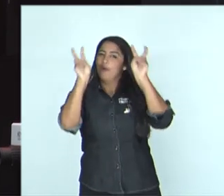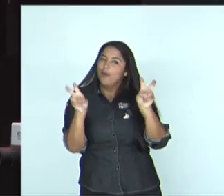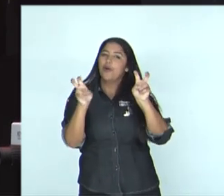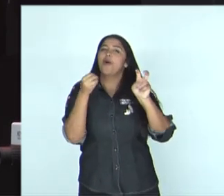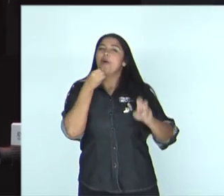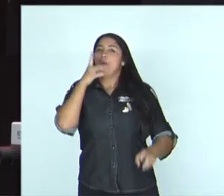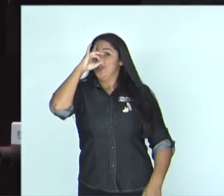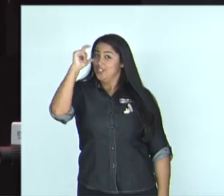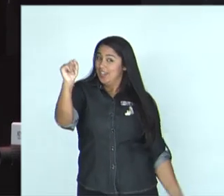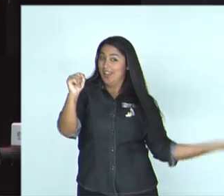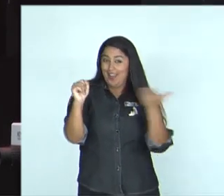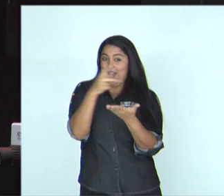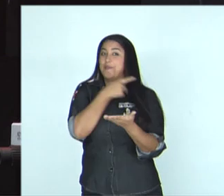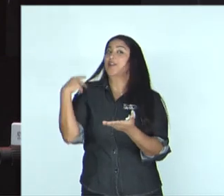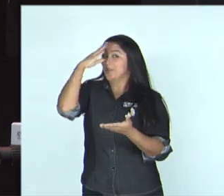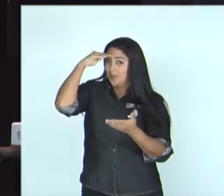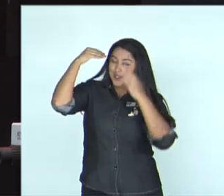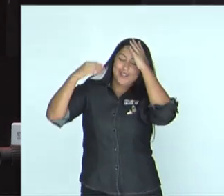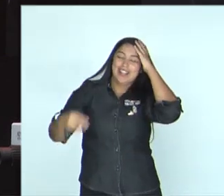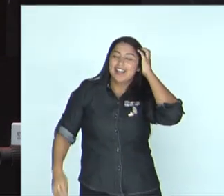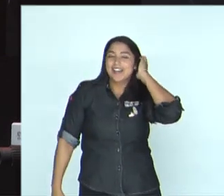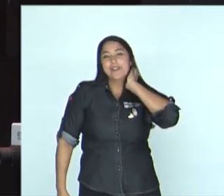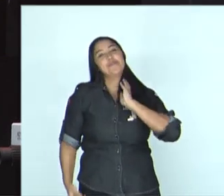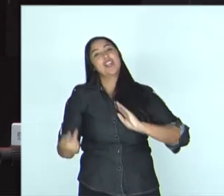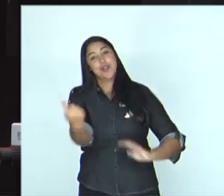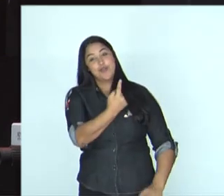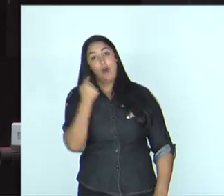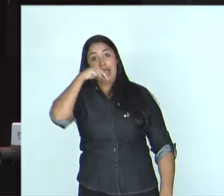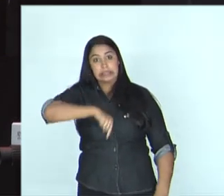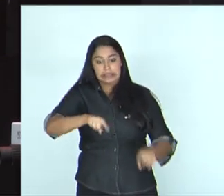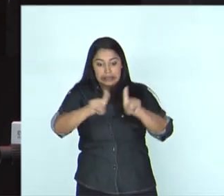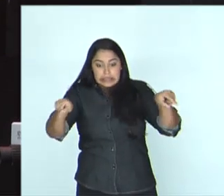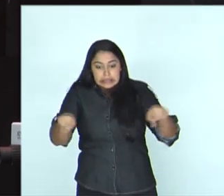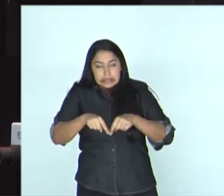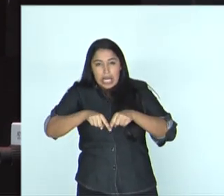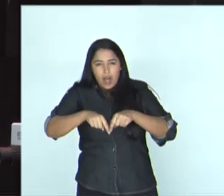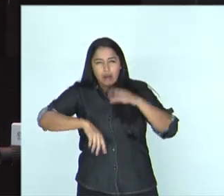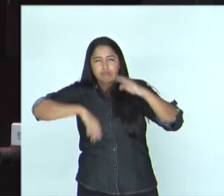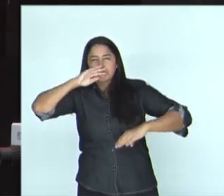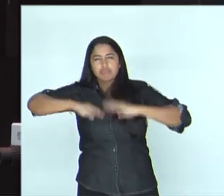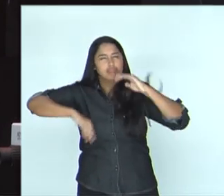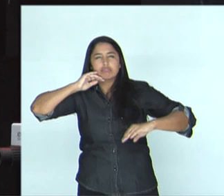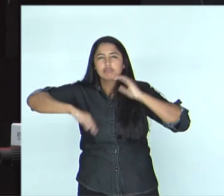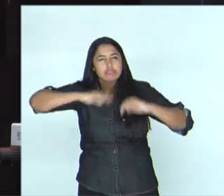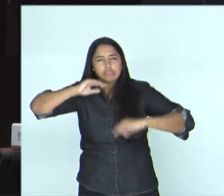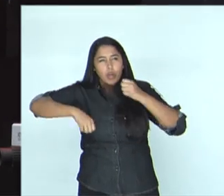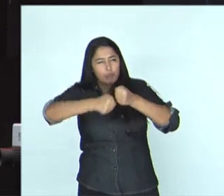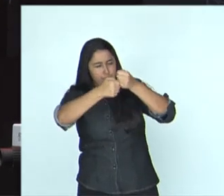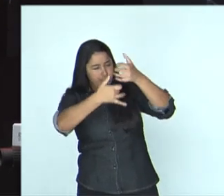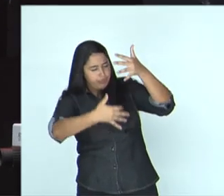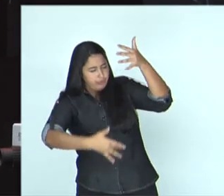aqui, tá certo? E nós já estamos aqui com tantas pessoas conectadas, e cada conexão